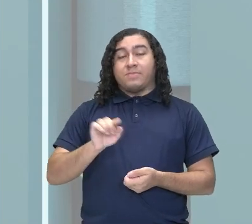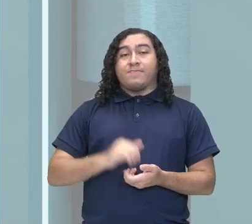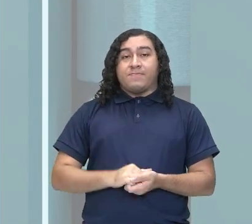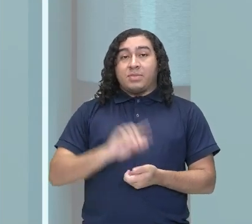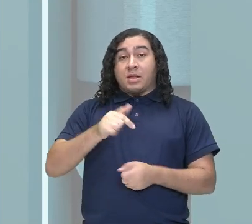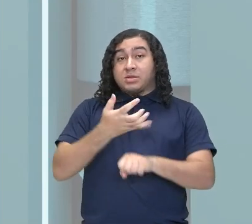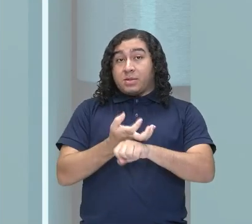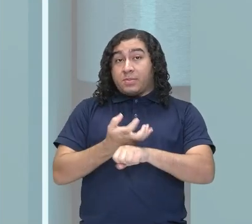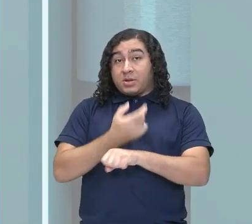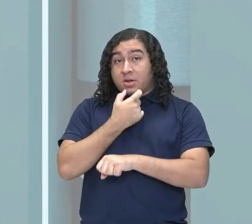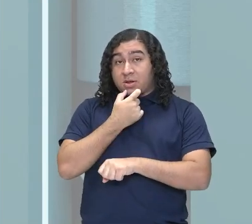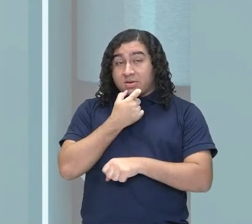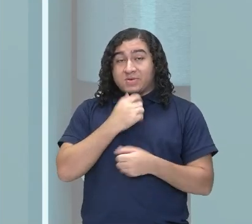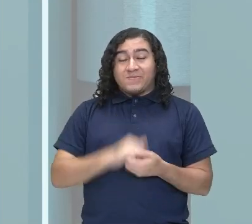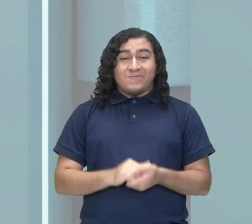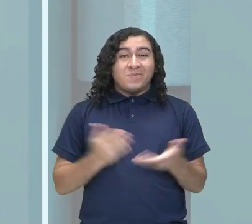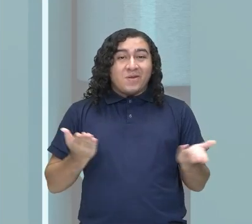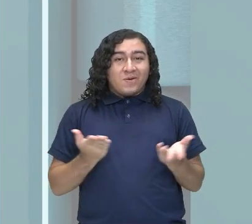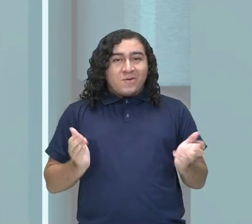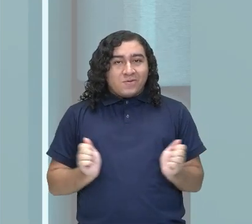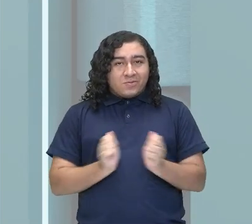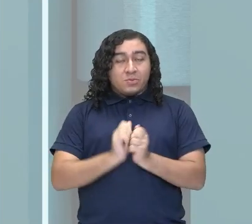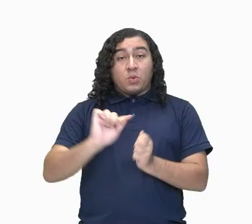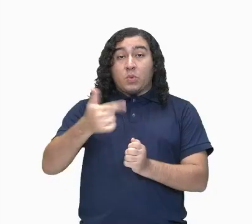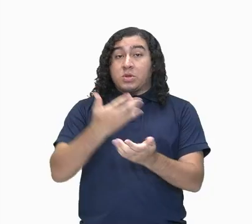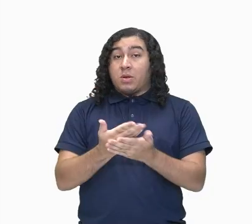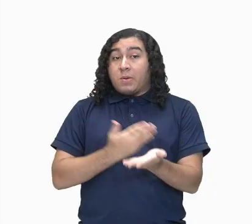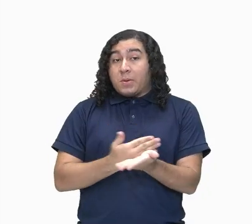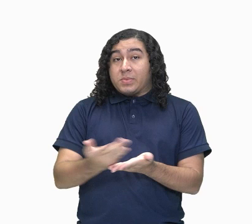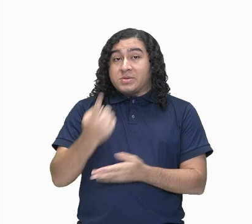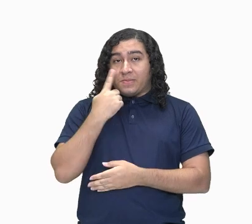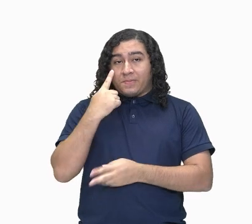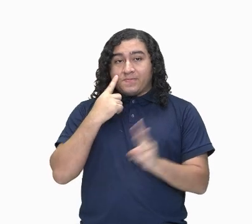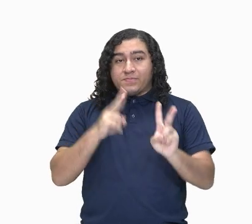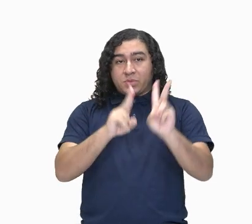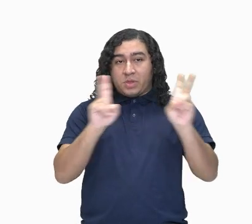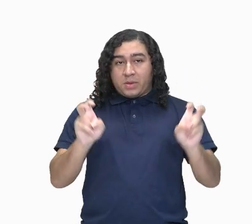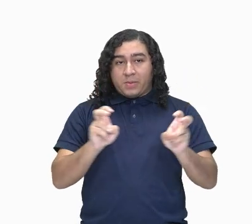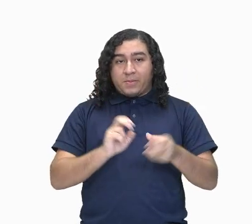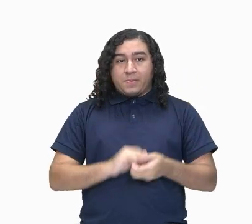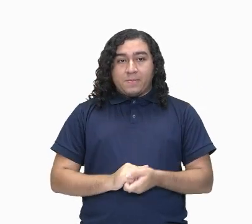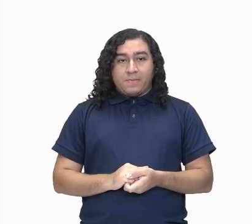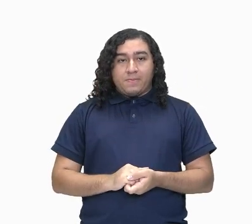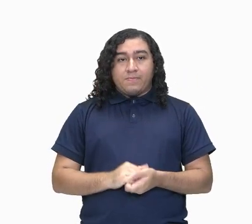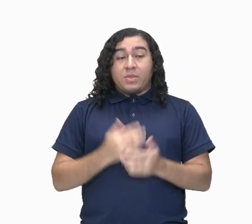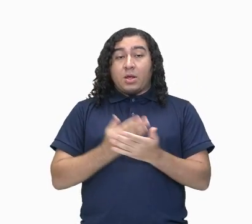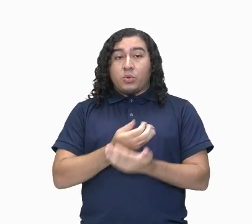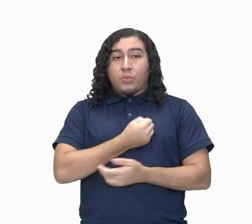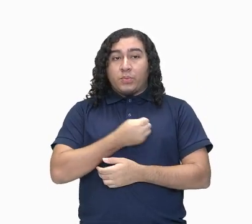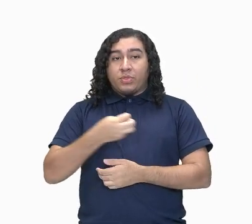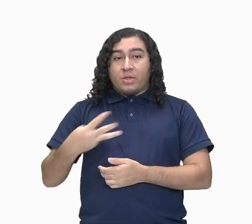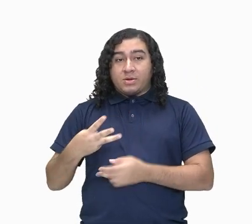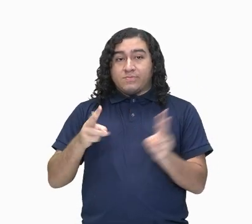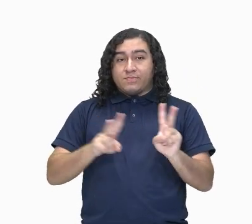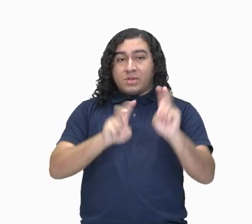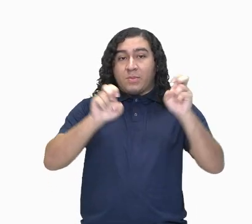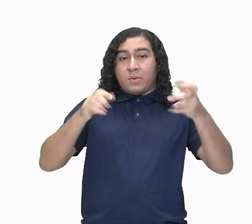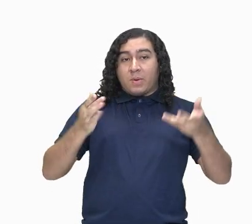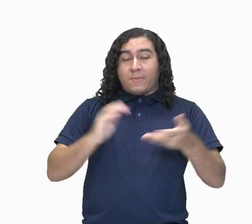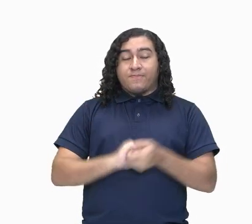inglesa. Estou aqui para mais uma aula com vocês. Vamos ver o que temos para hoje. A aula de número 3, objetos de